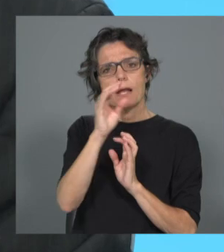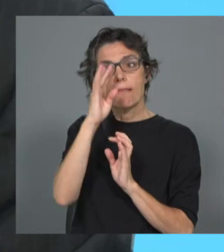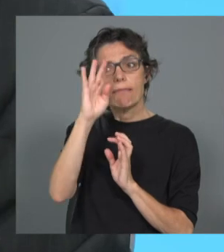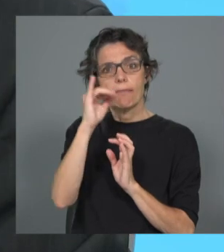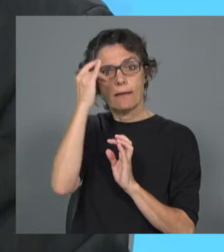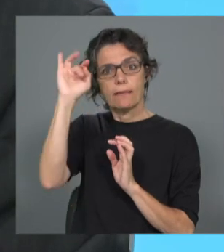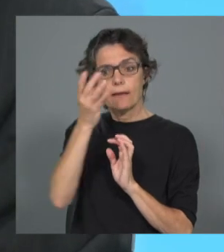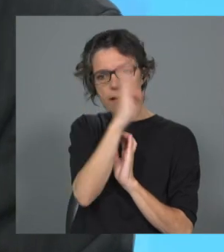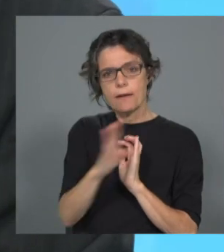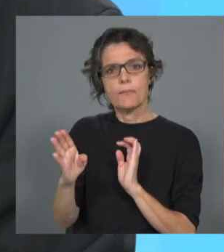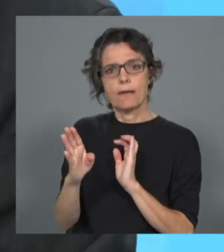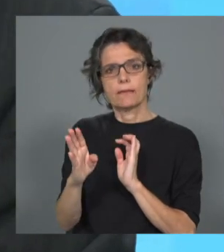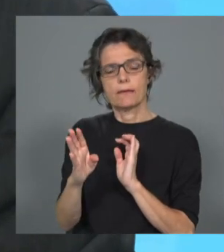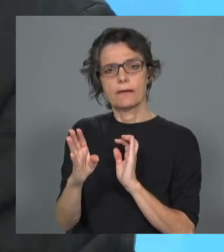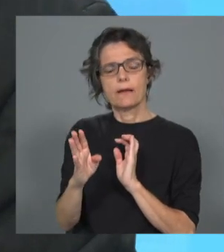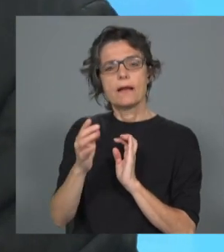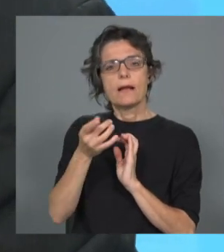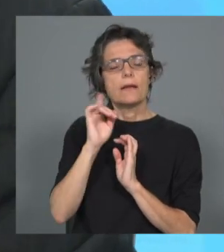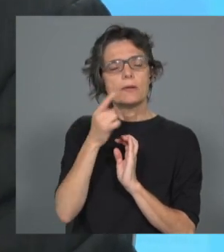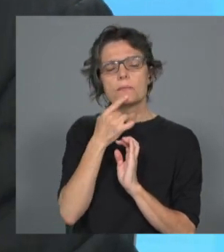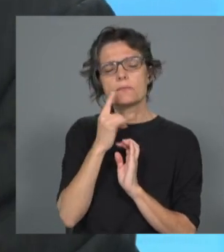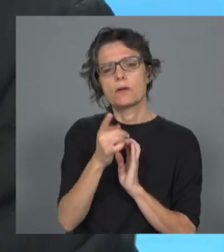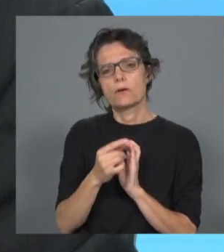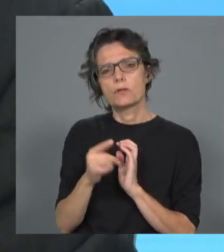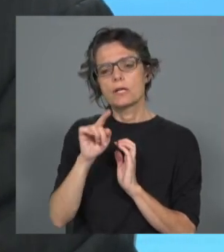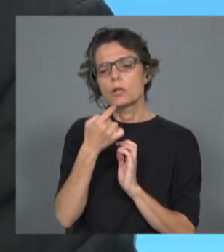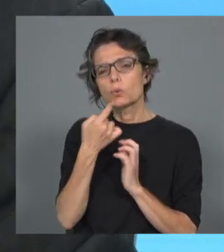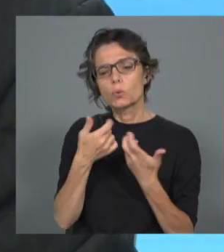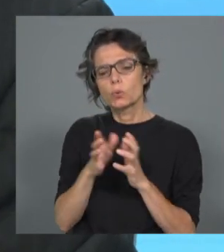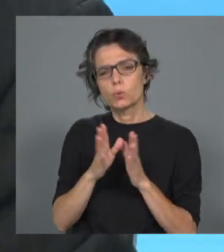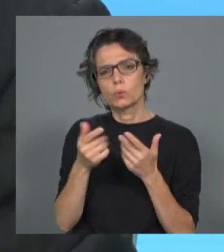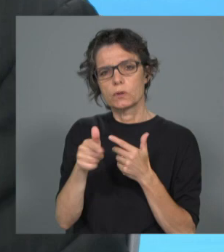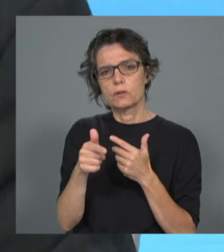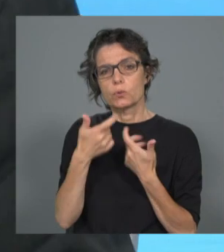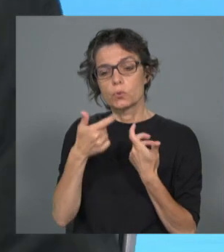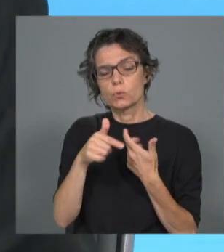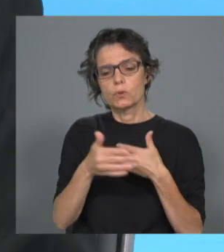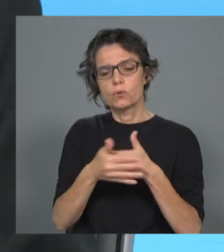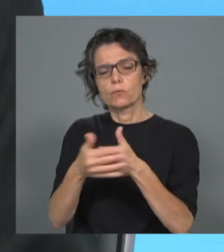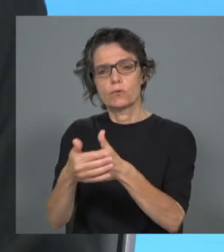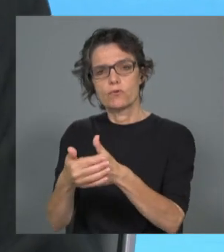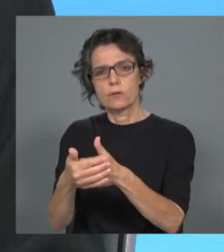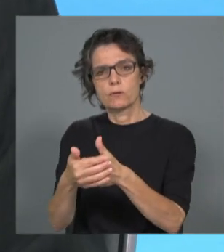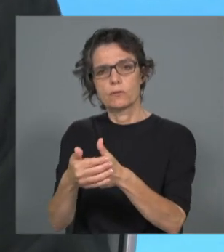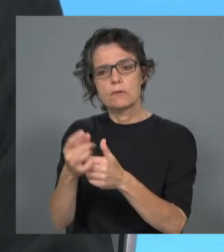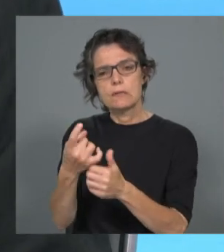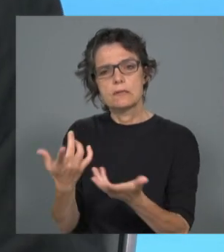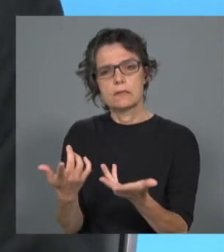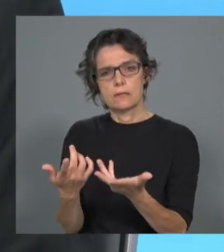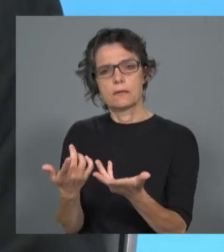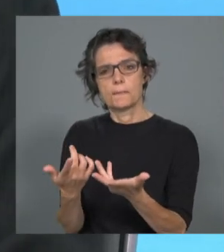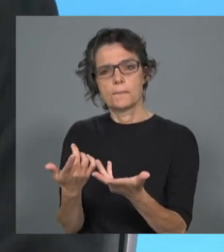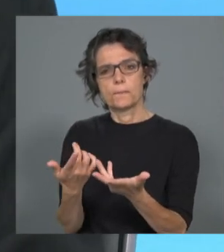que este processo é um processo que não tem outra razão de ser, senão que